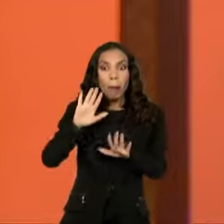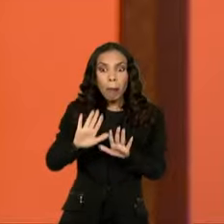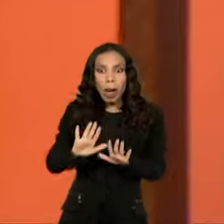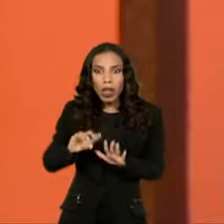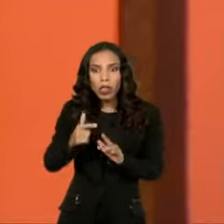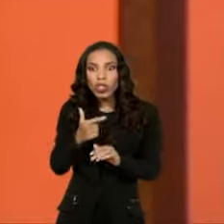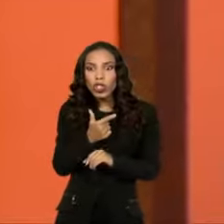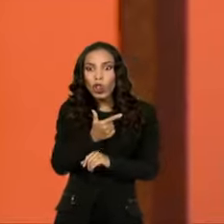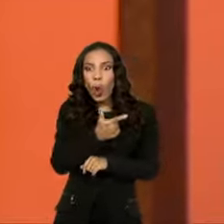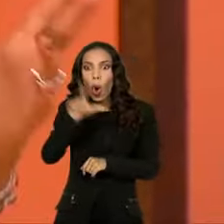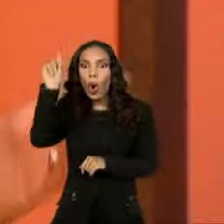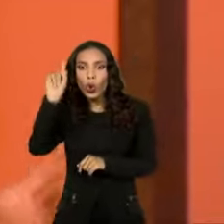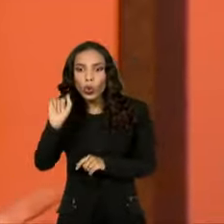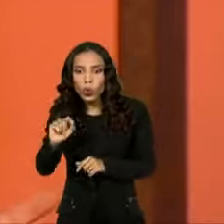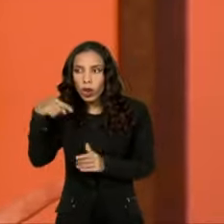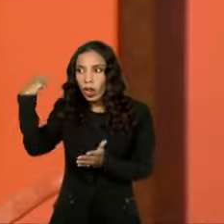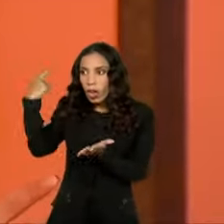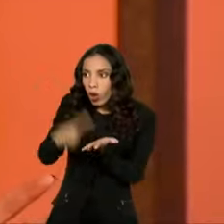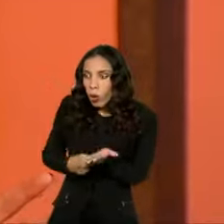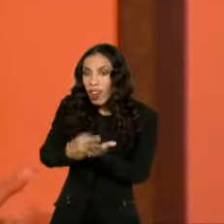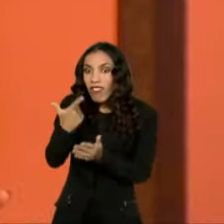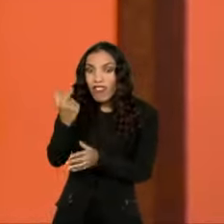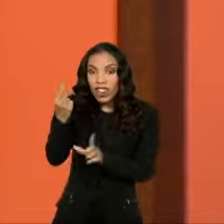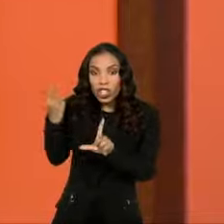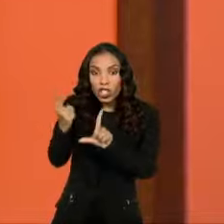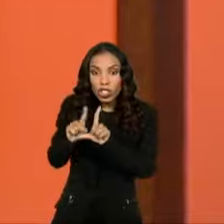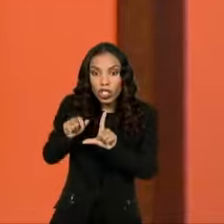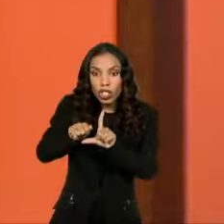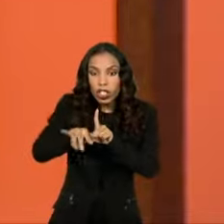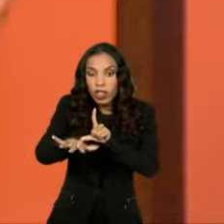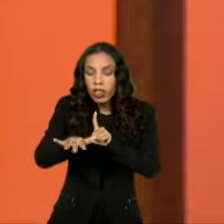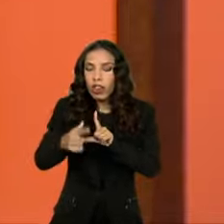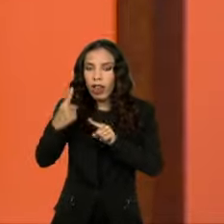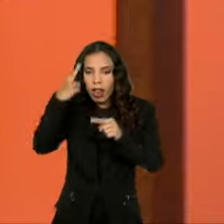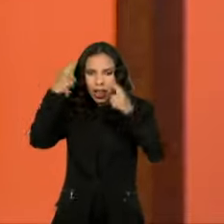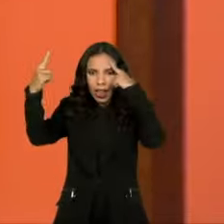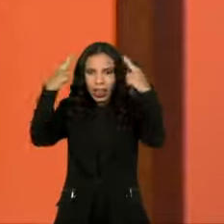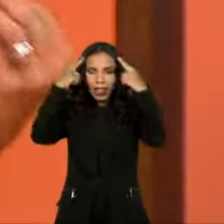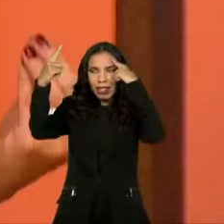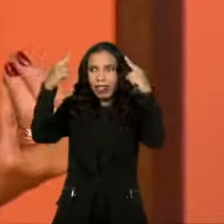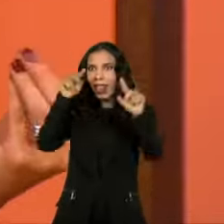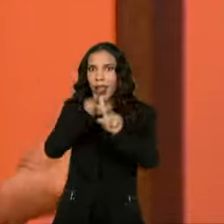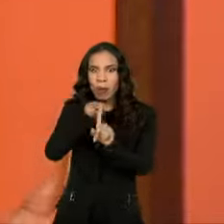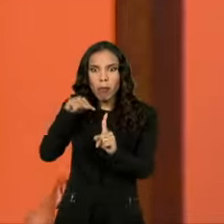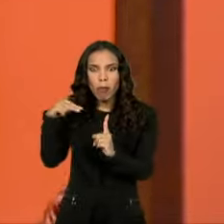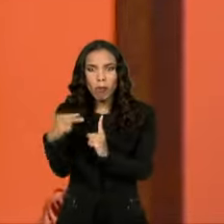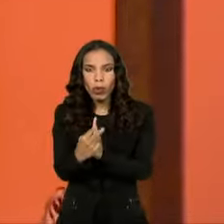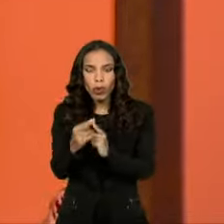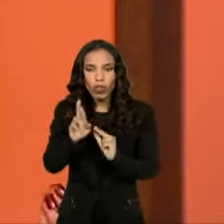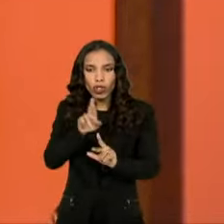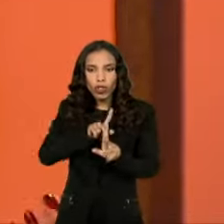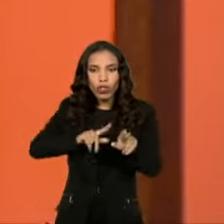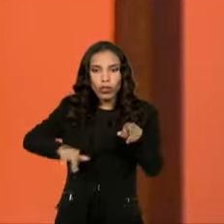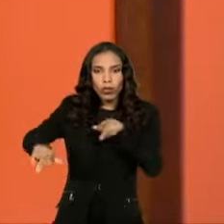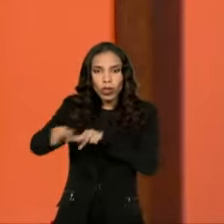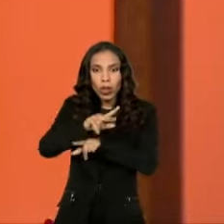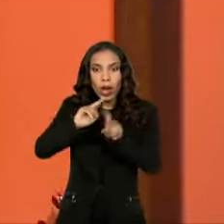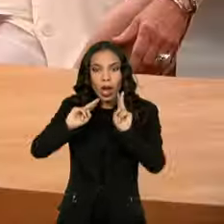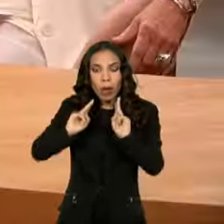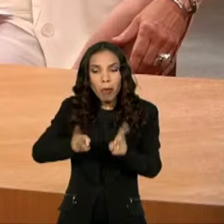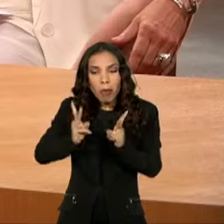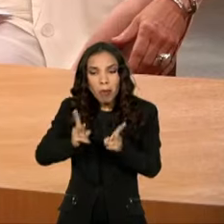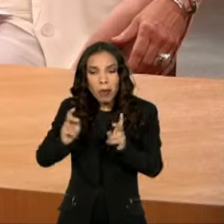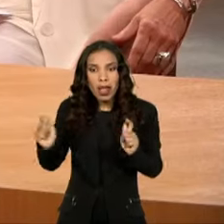de, com um grupo de, sei lá, 20 influenciadores, trazer ideias, pontos de vista diferentes daquele mesmo evento